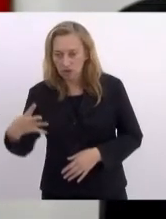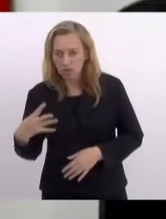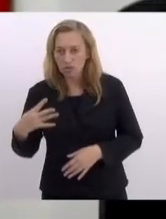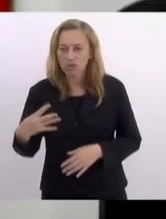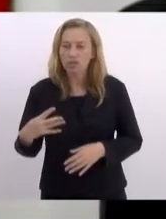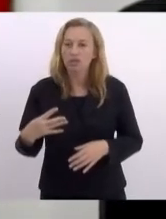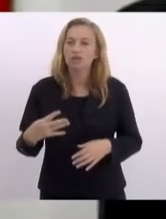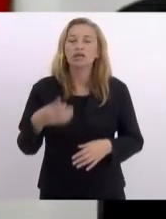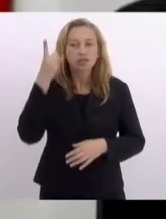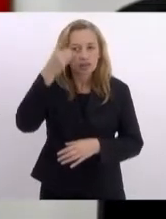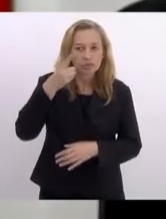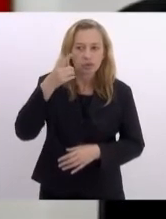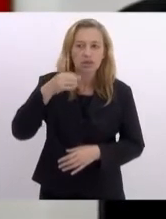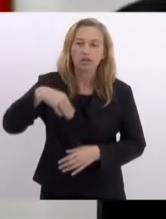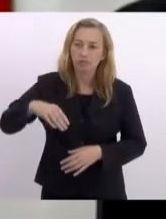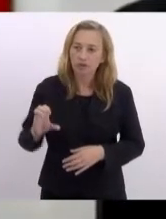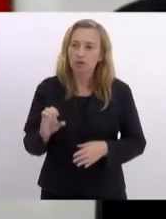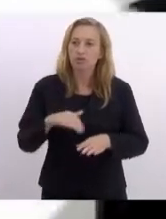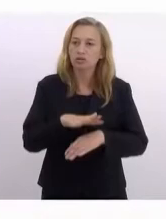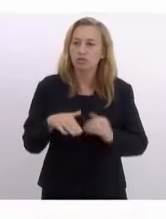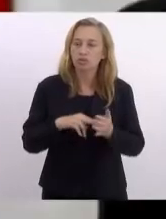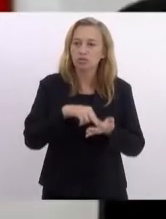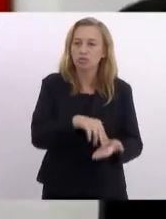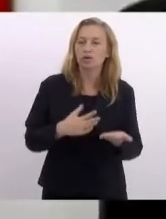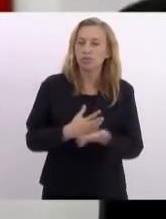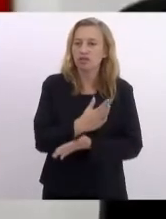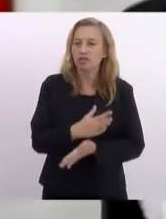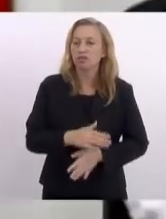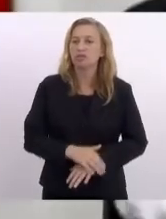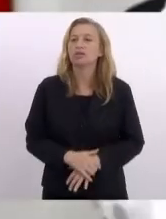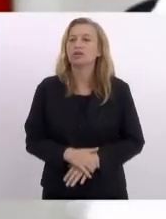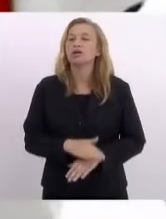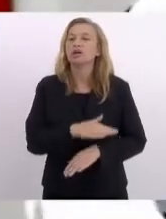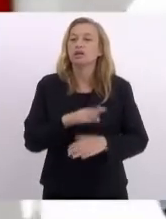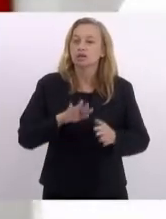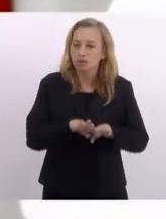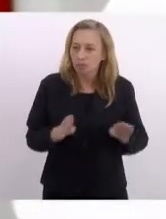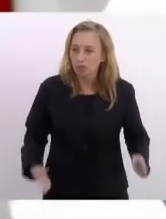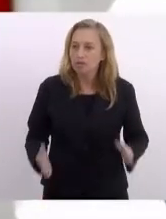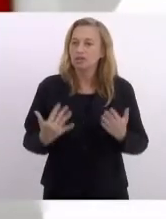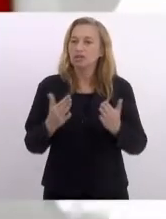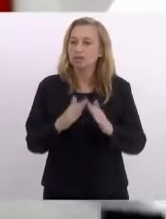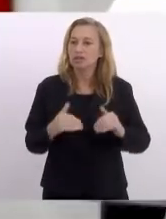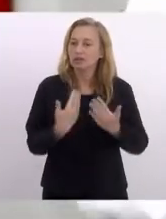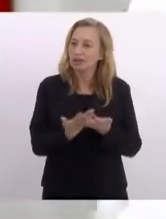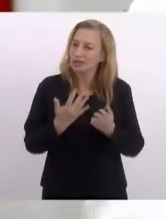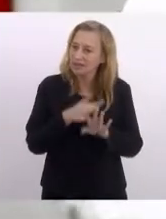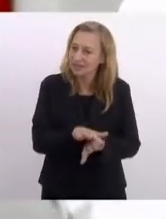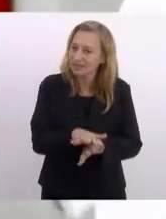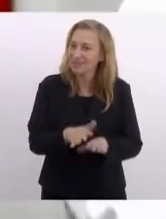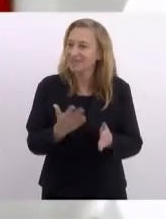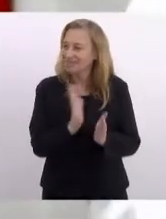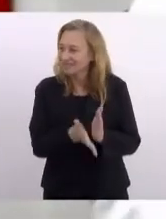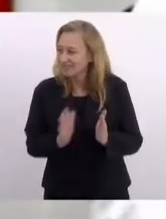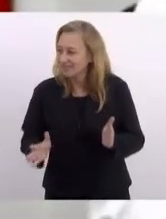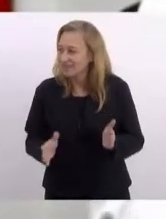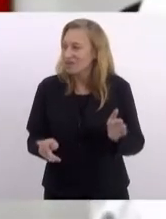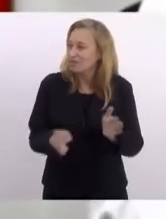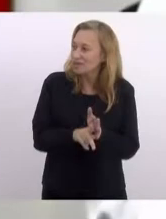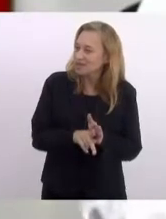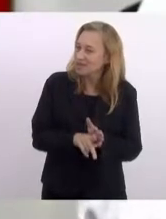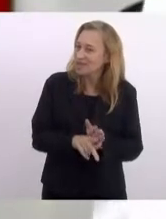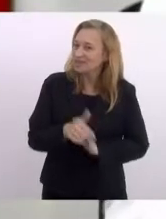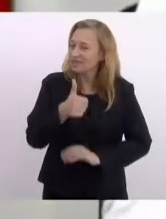2886/2014, do deputado Carlos Mink. Senhores que aprovam, permaneçam como estão, aprovado. Há sobre a mesa inclusão na ordem do dia do projeto de